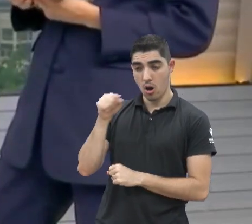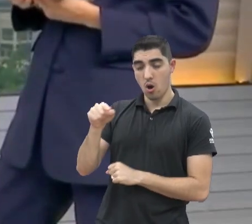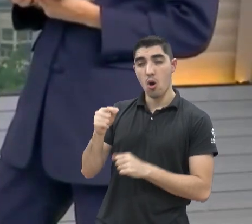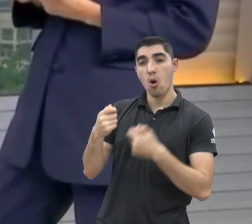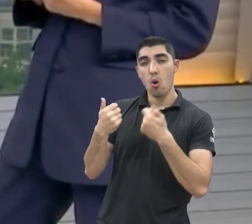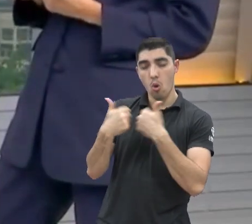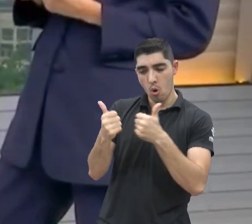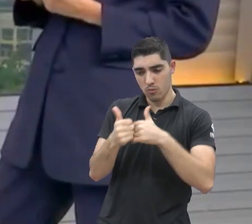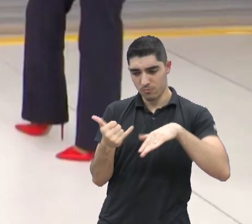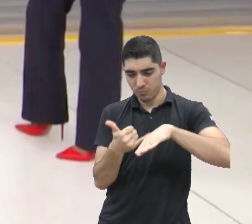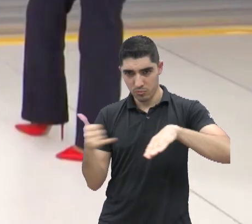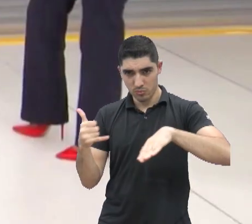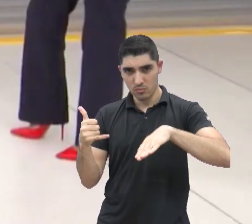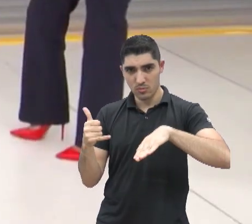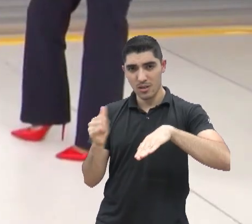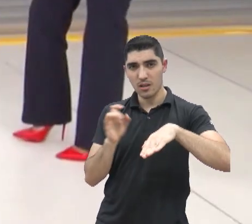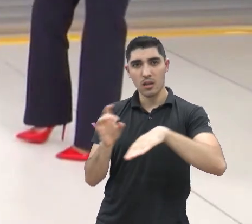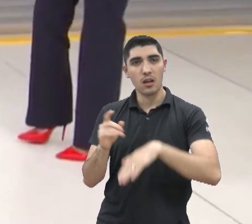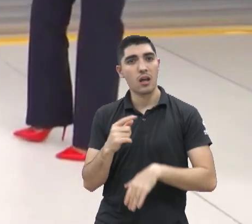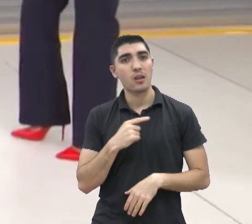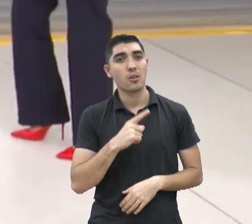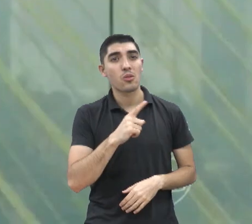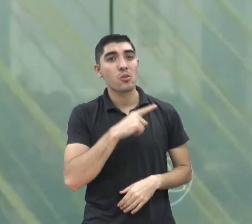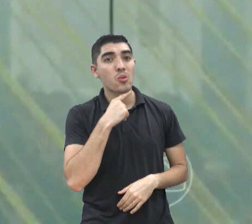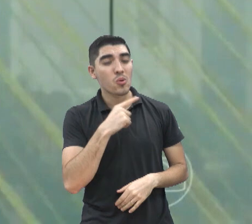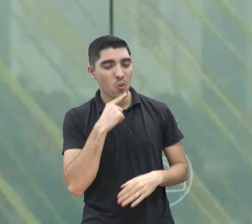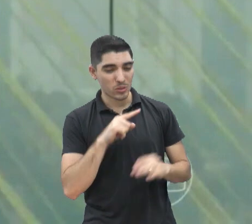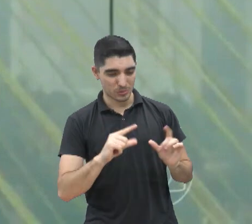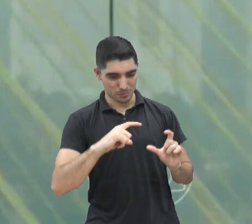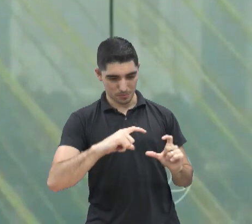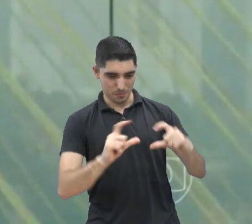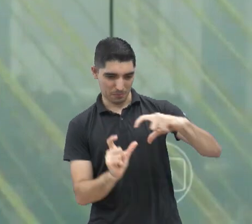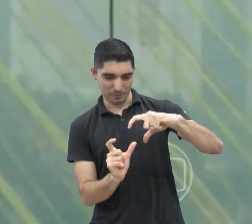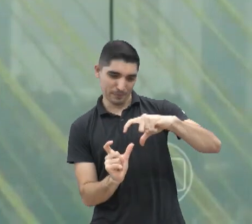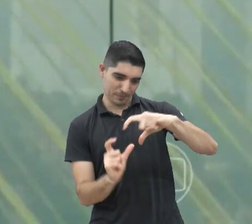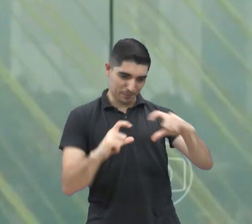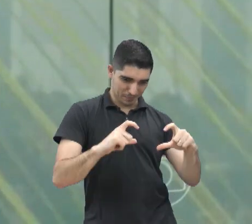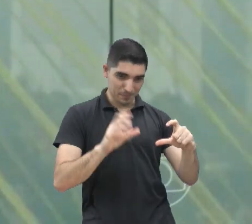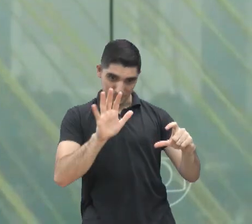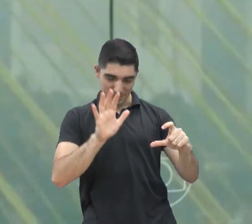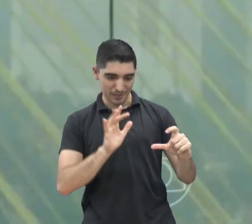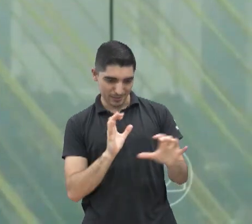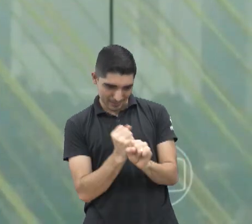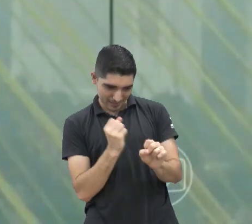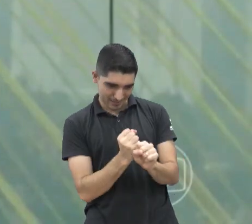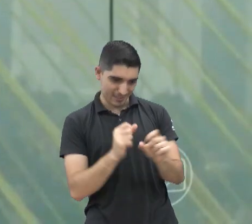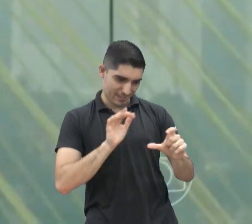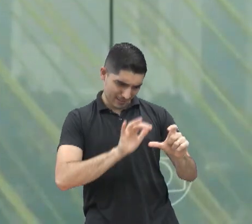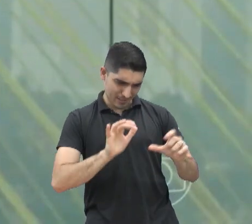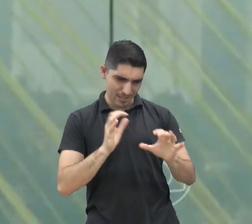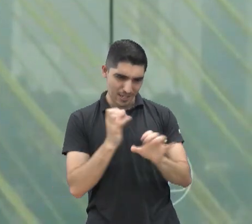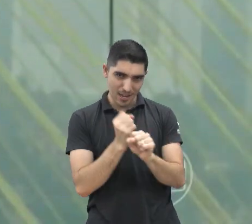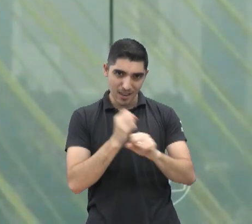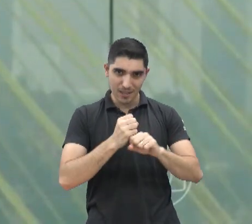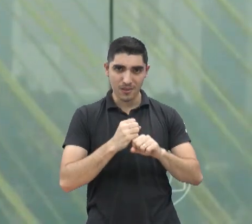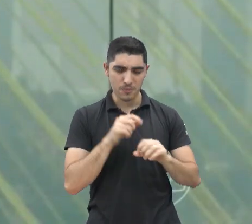elétrico é de 2... Não cabe nem na calculadora, tem que virar ela de lado aqui, peraí. Fazer aqui mais